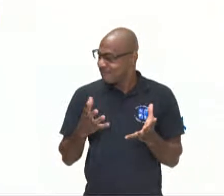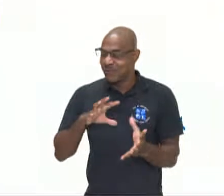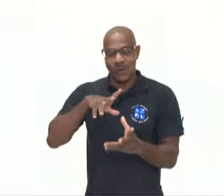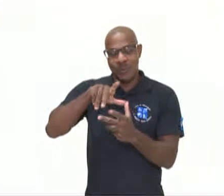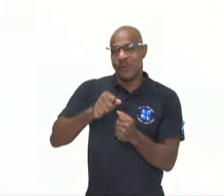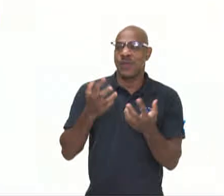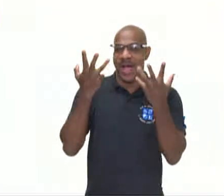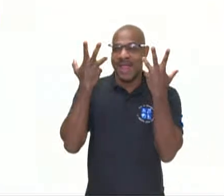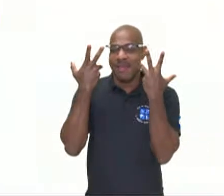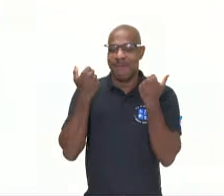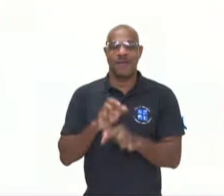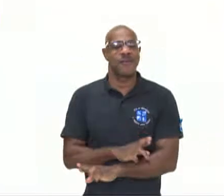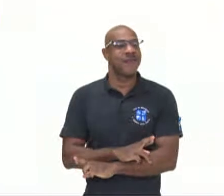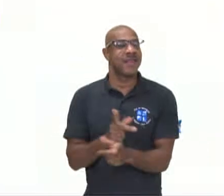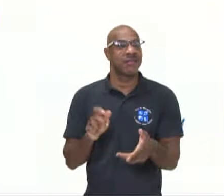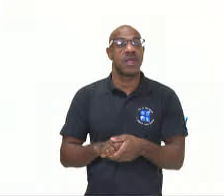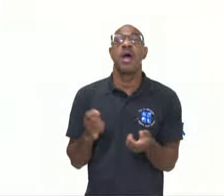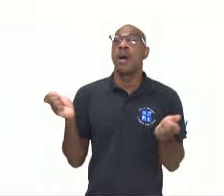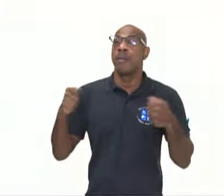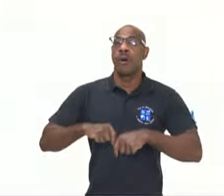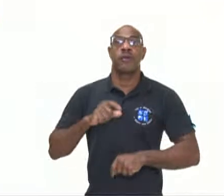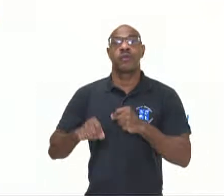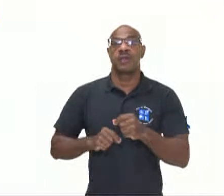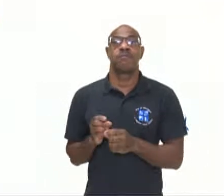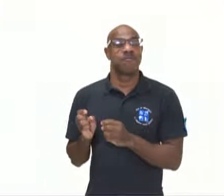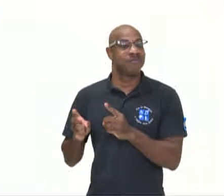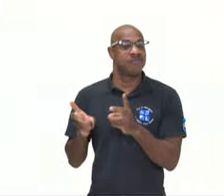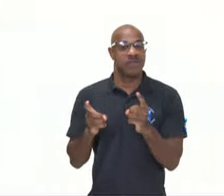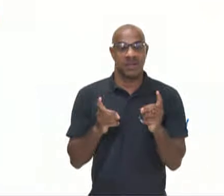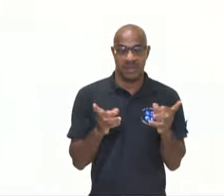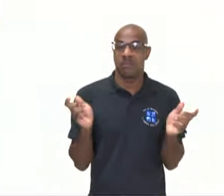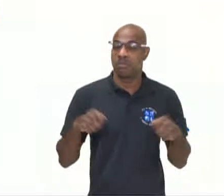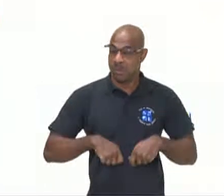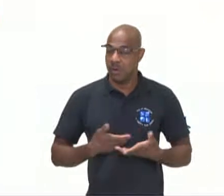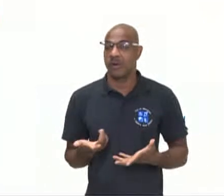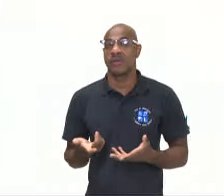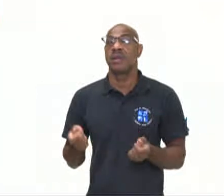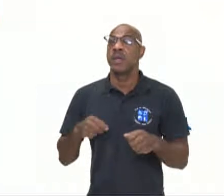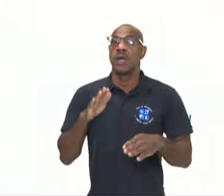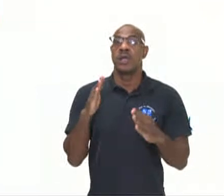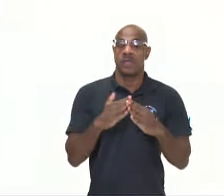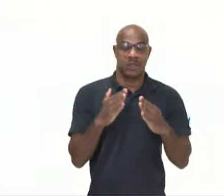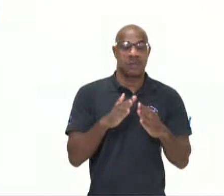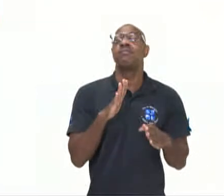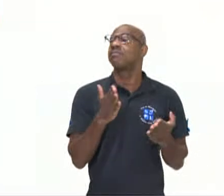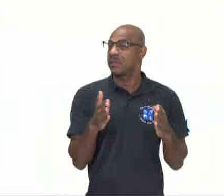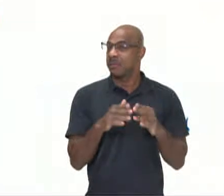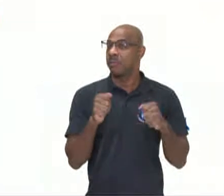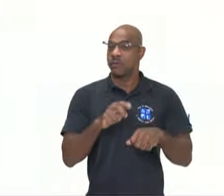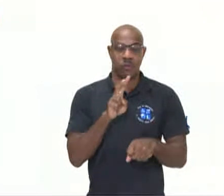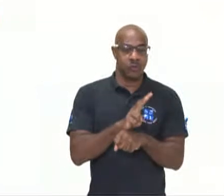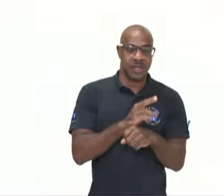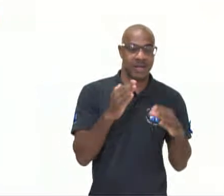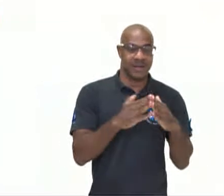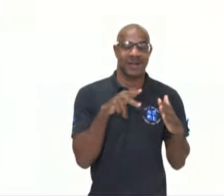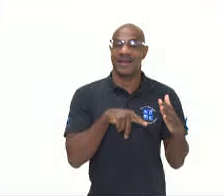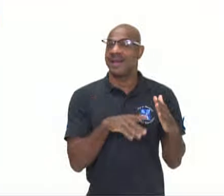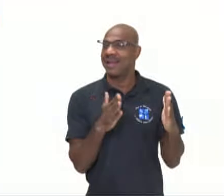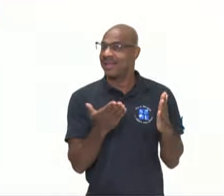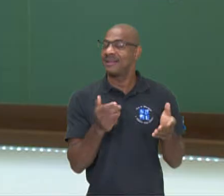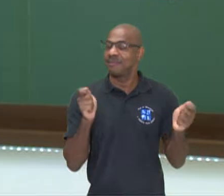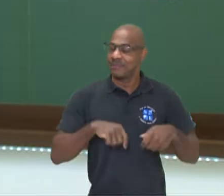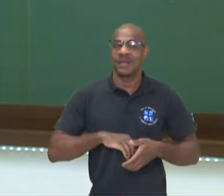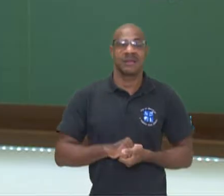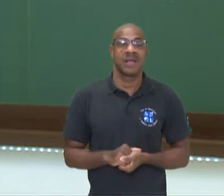podem ser comercializados e criados dentro de casa, tá bom? Saiba quais são alguns deles. Então